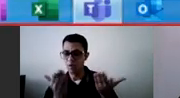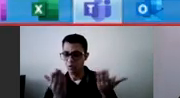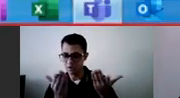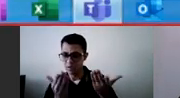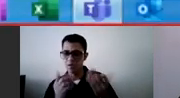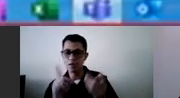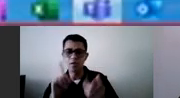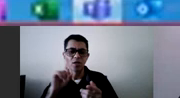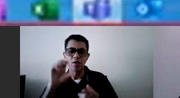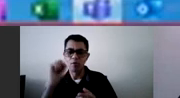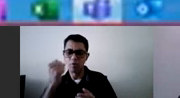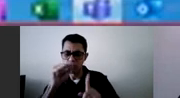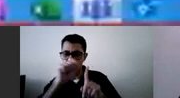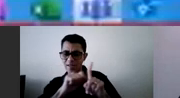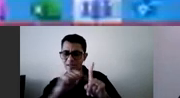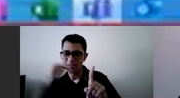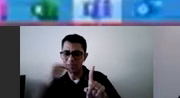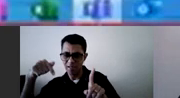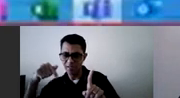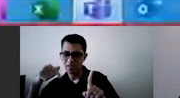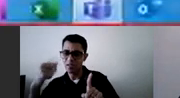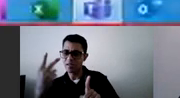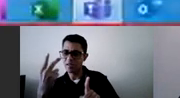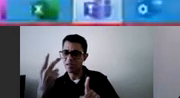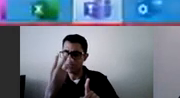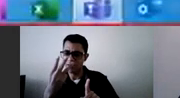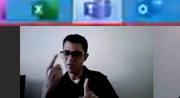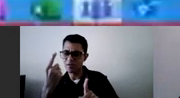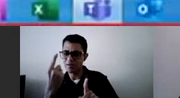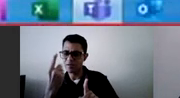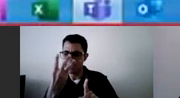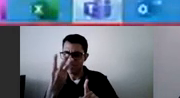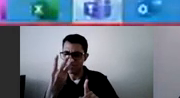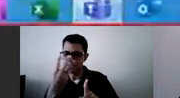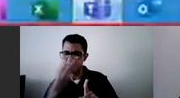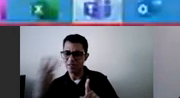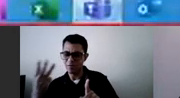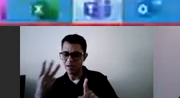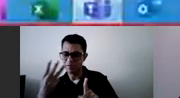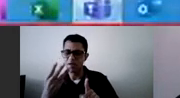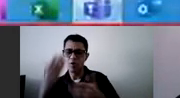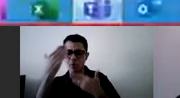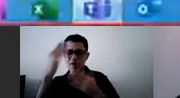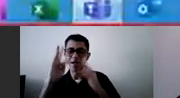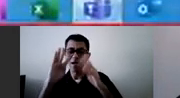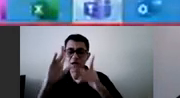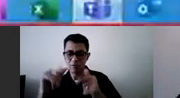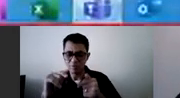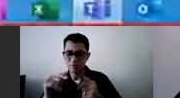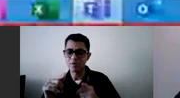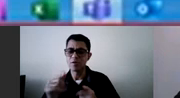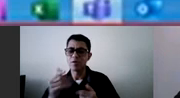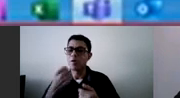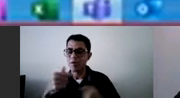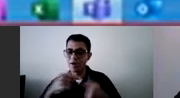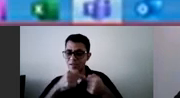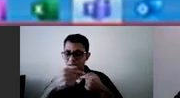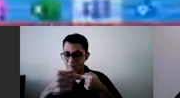dia 8/7, às 15h34. Muito obrigada a todos e até uma próxima. E